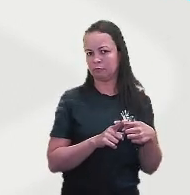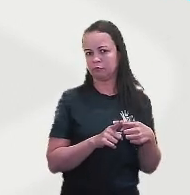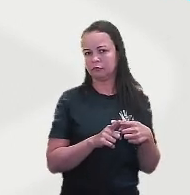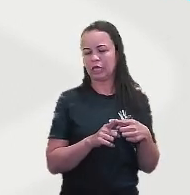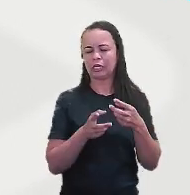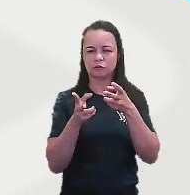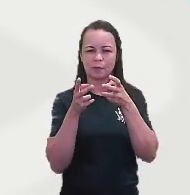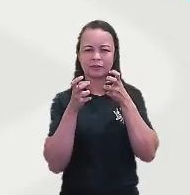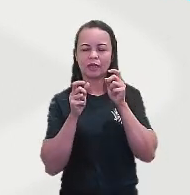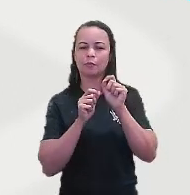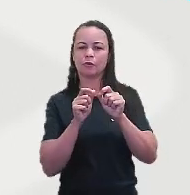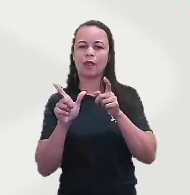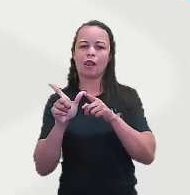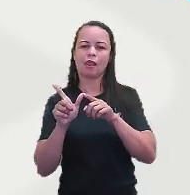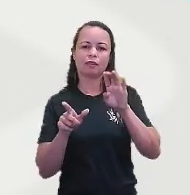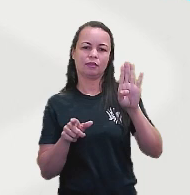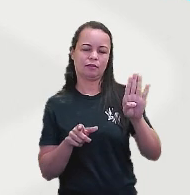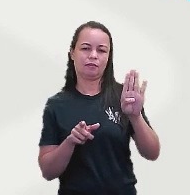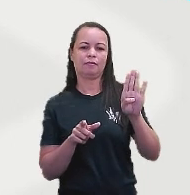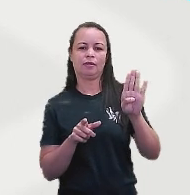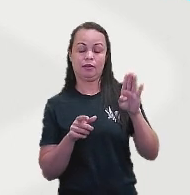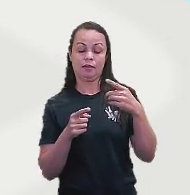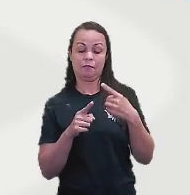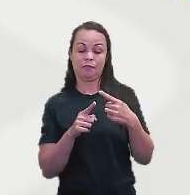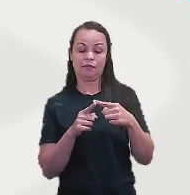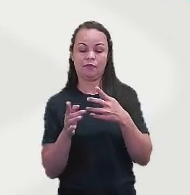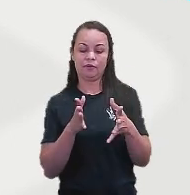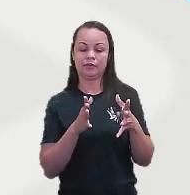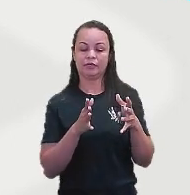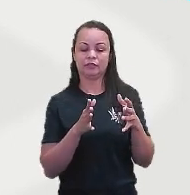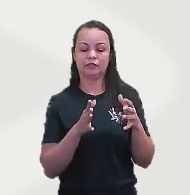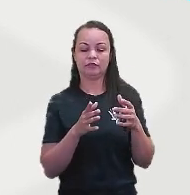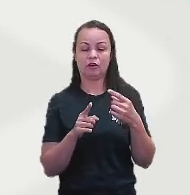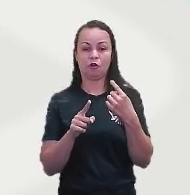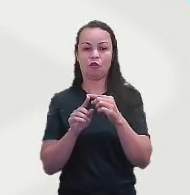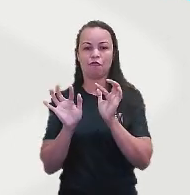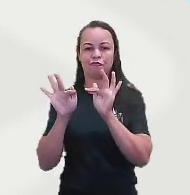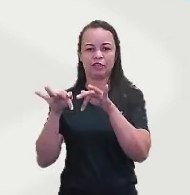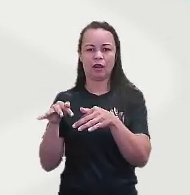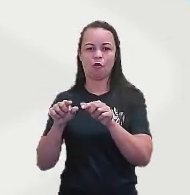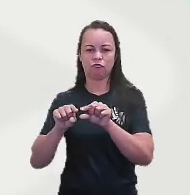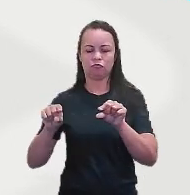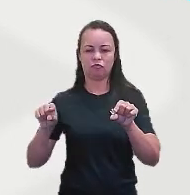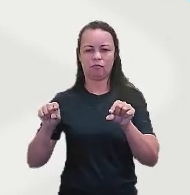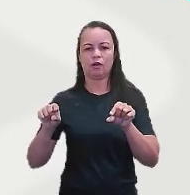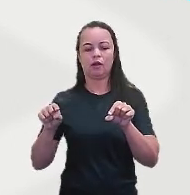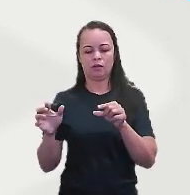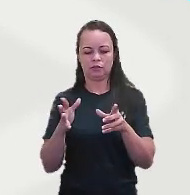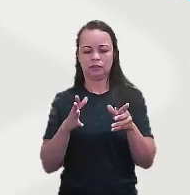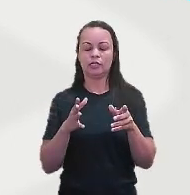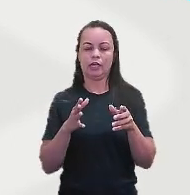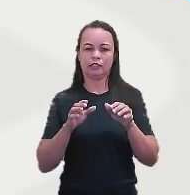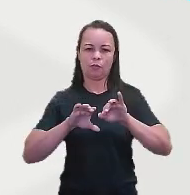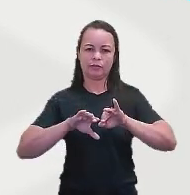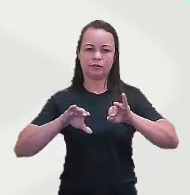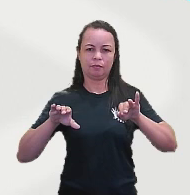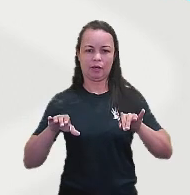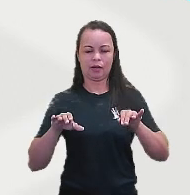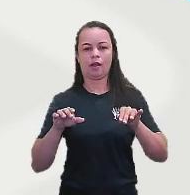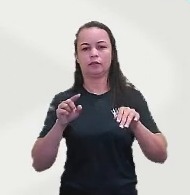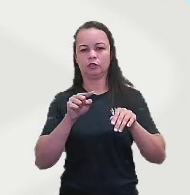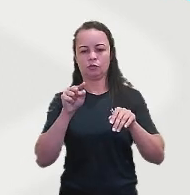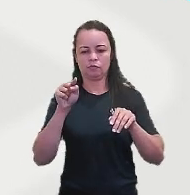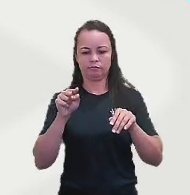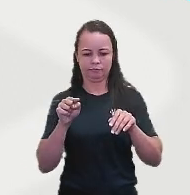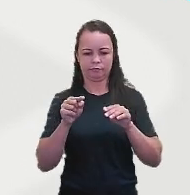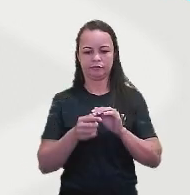B, porque esse porquê aí está no finalzinho da frase, portanto vai ser separado e com acento. Quando a